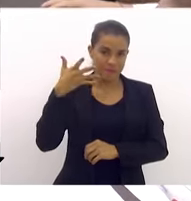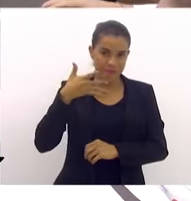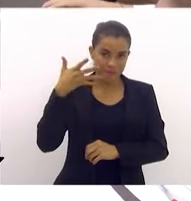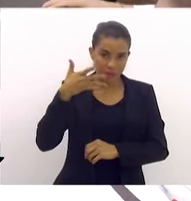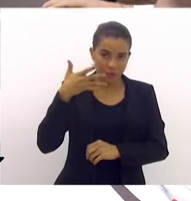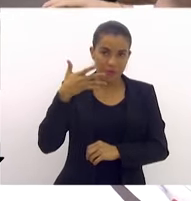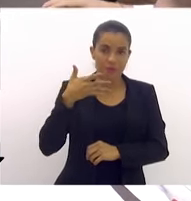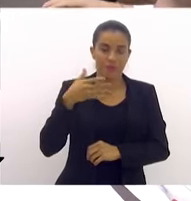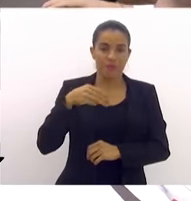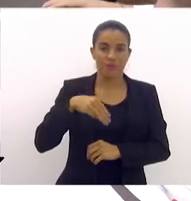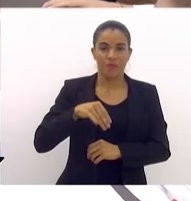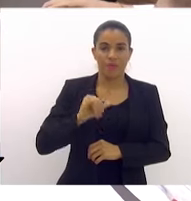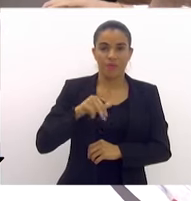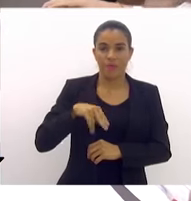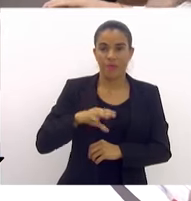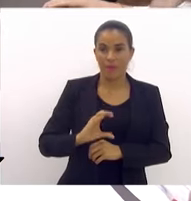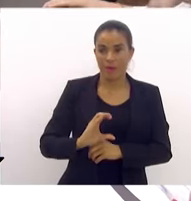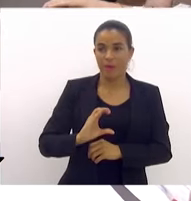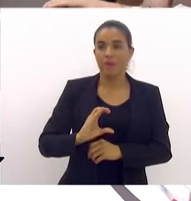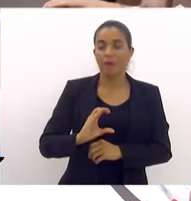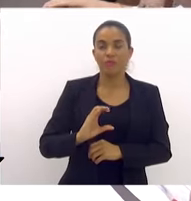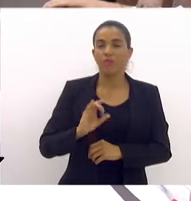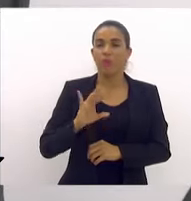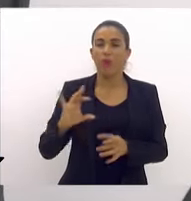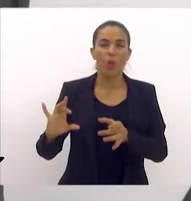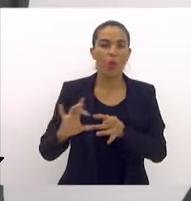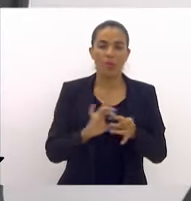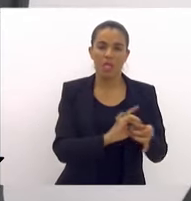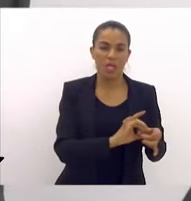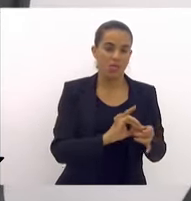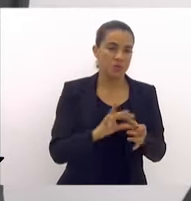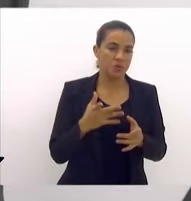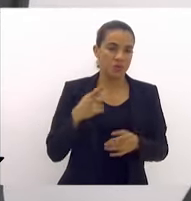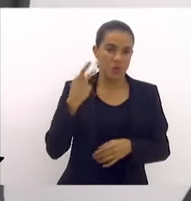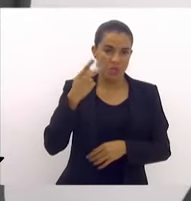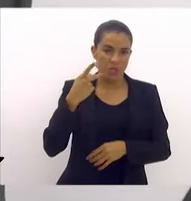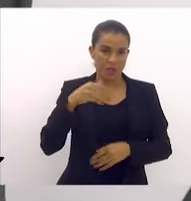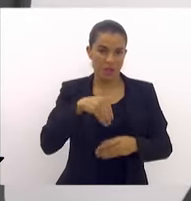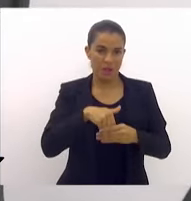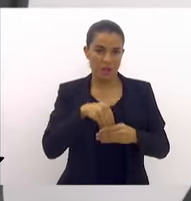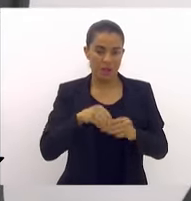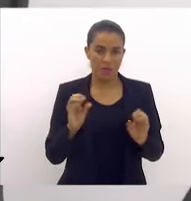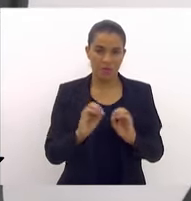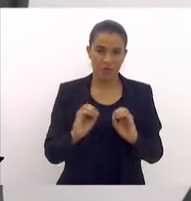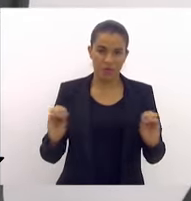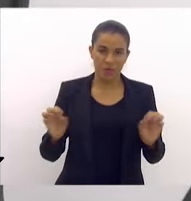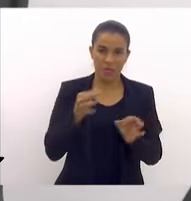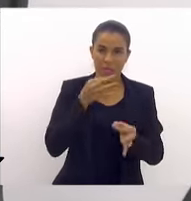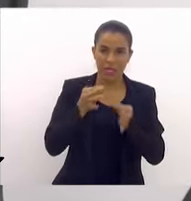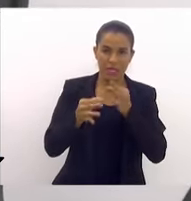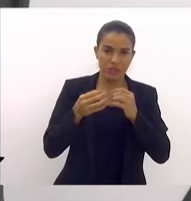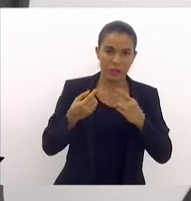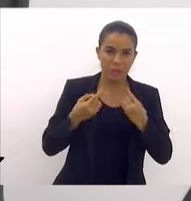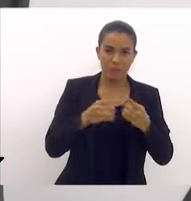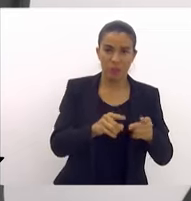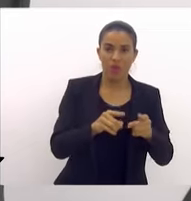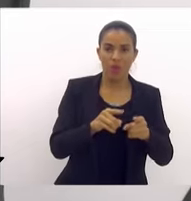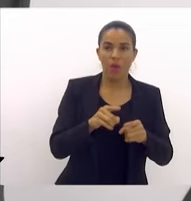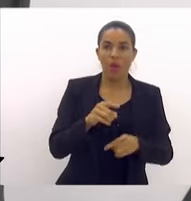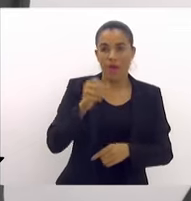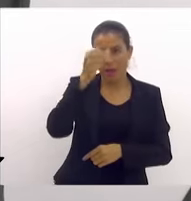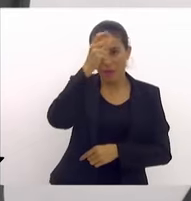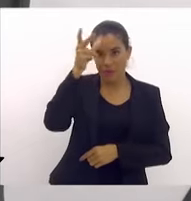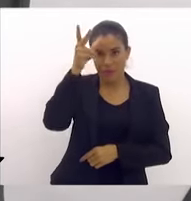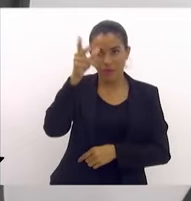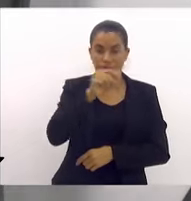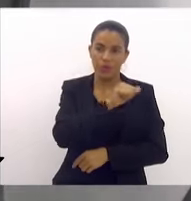não vai nenhum comentário no contexto político, eleitoral que a gente está vivendo e das críticas que eu tenho feito públicas à Prefeitura do